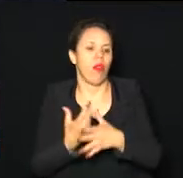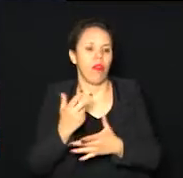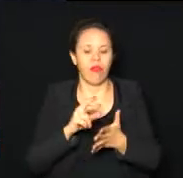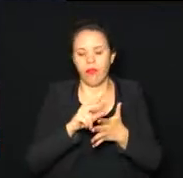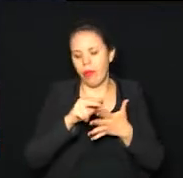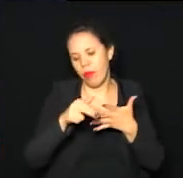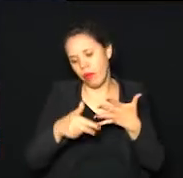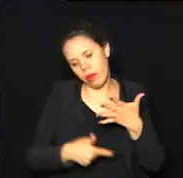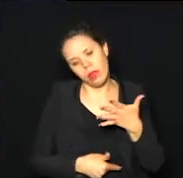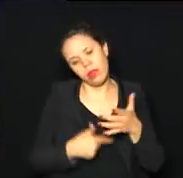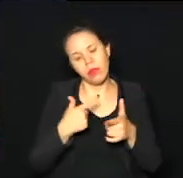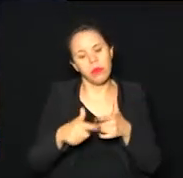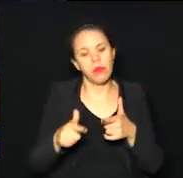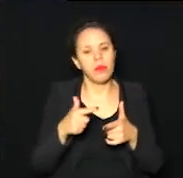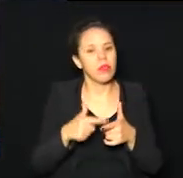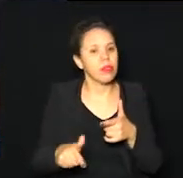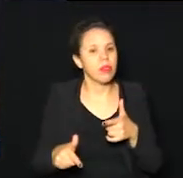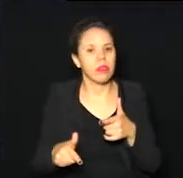de problemas